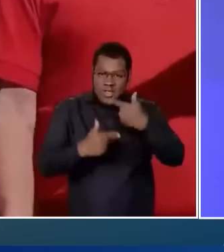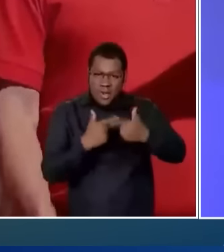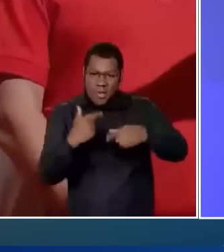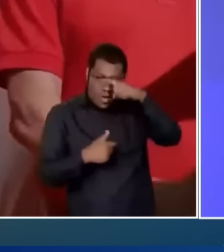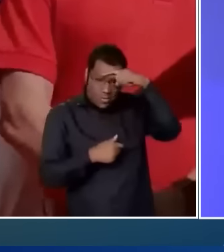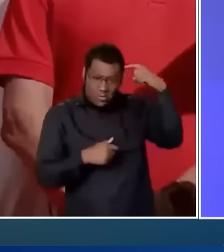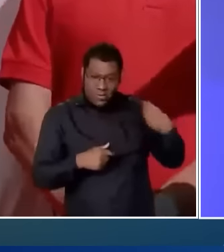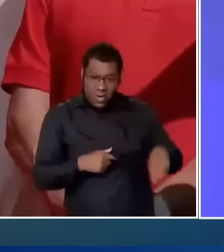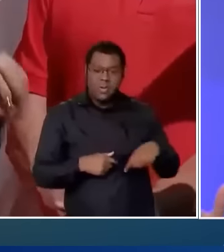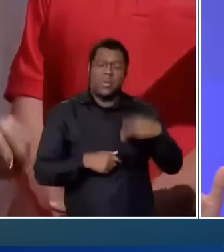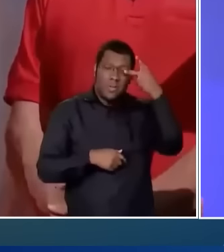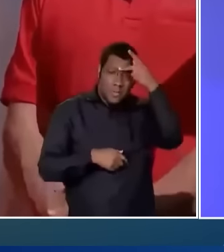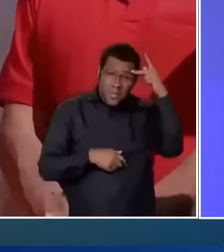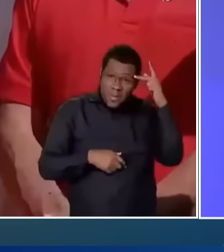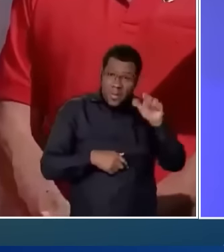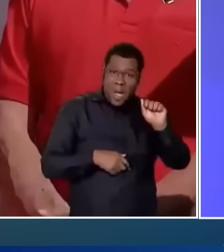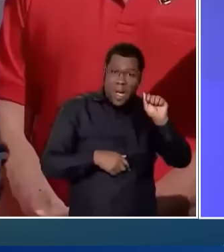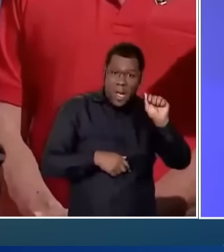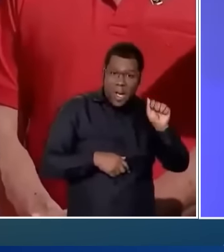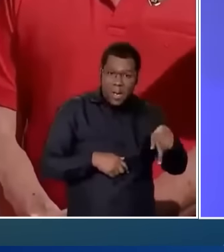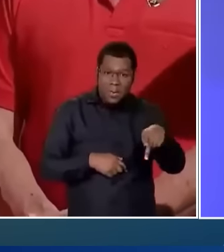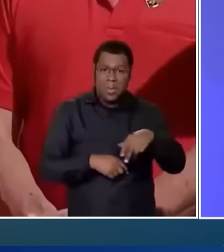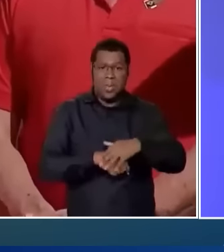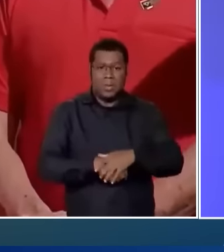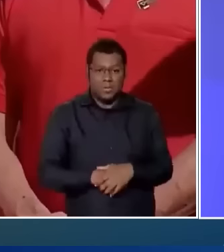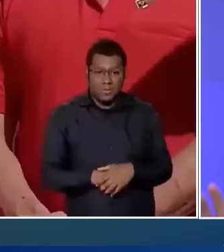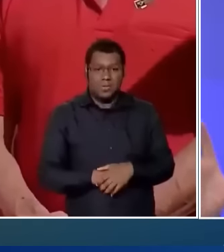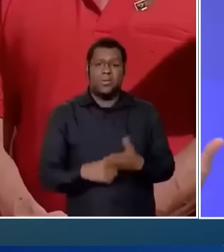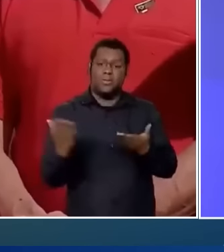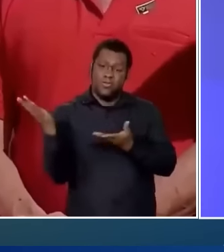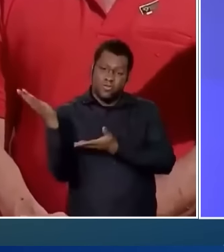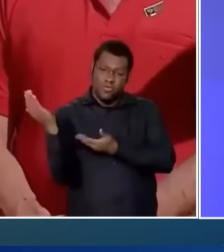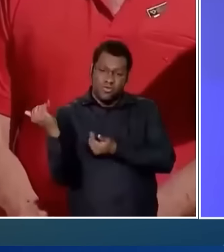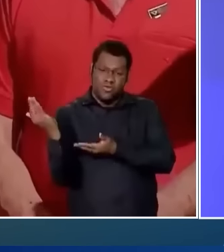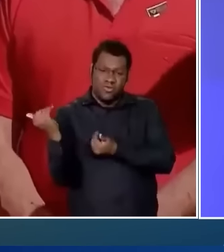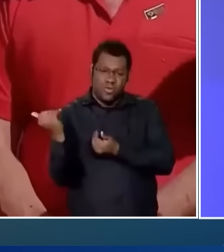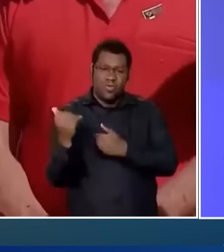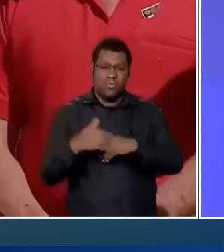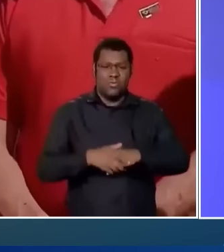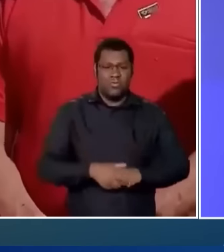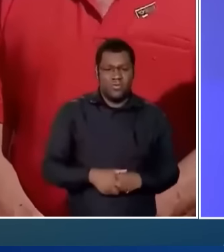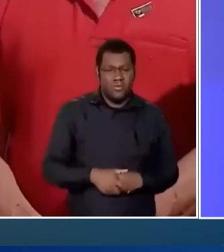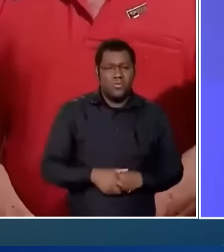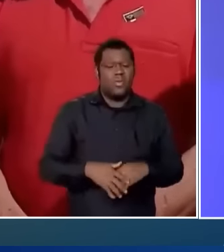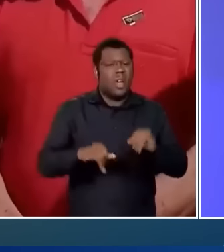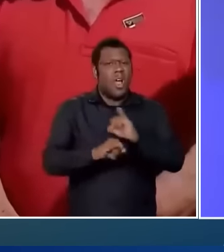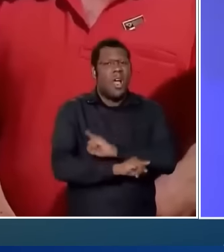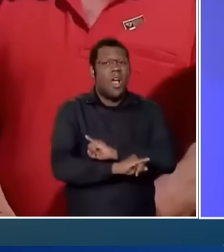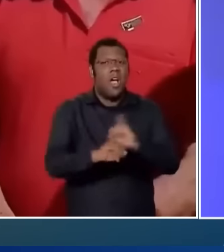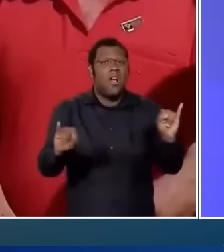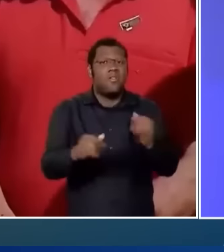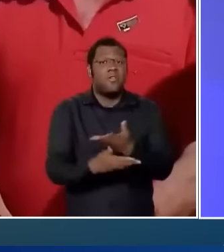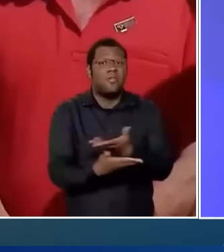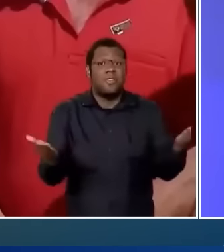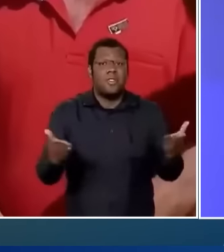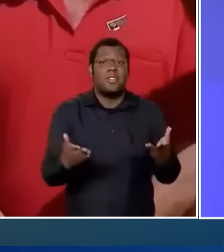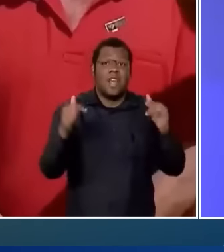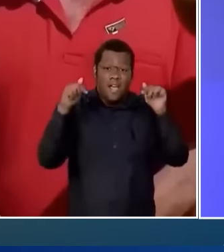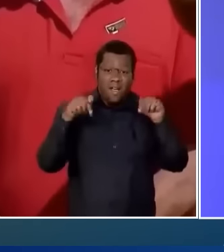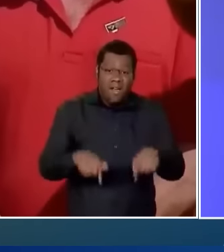o campo progressista, mas o campo democrático, que é muito maior do que o campo progressista, também se